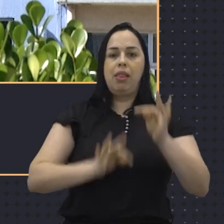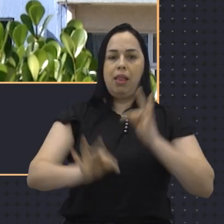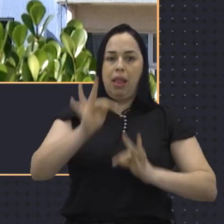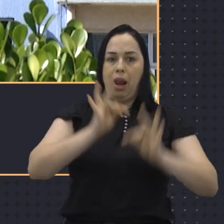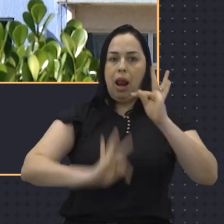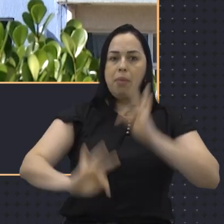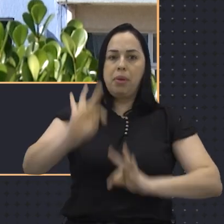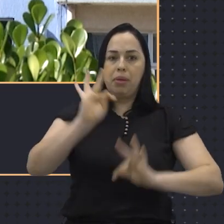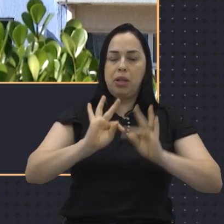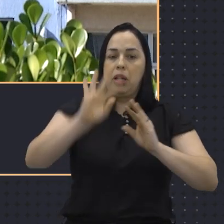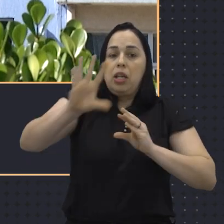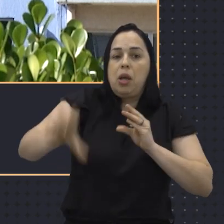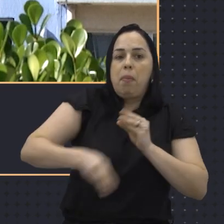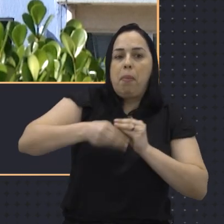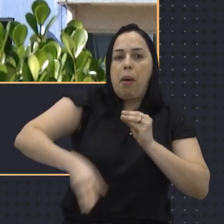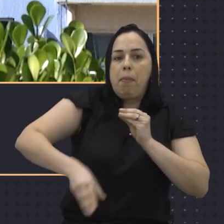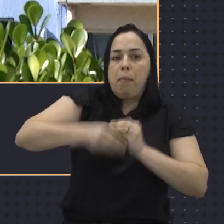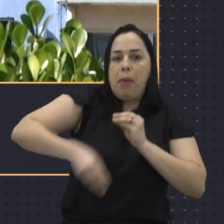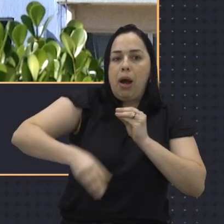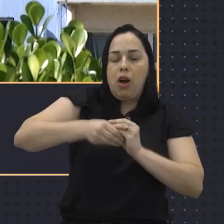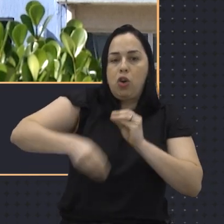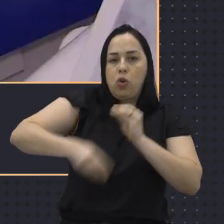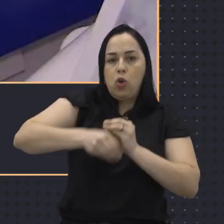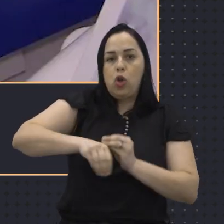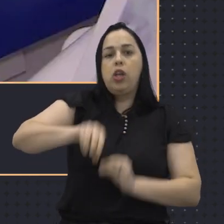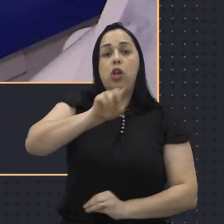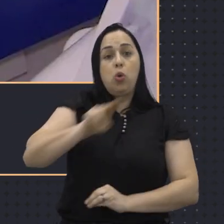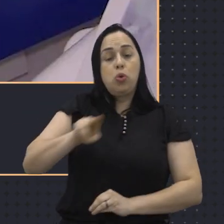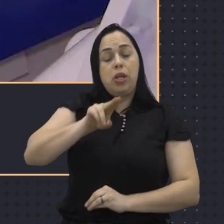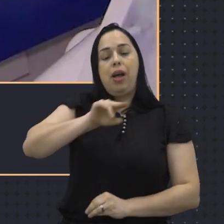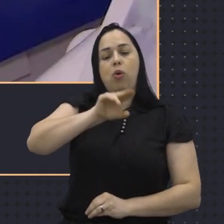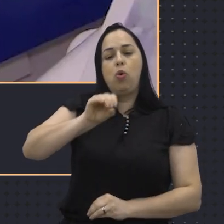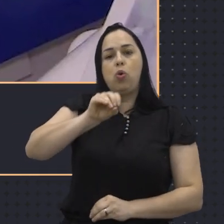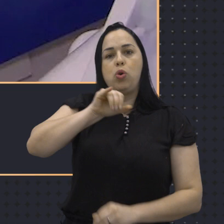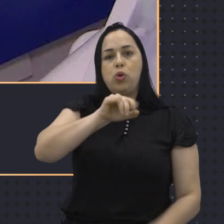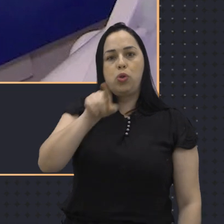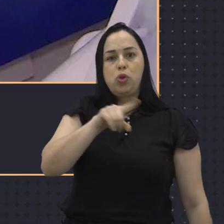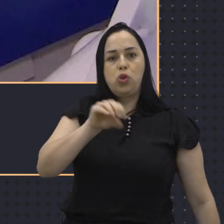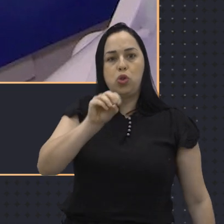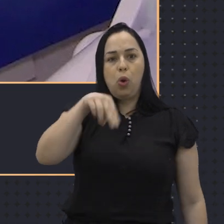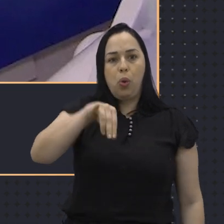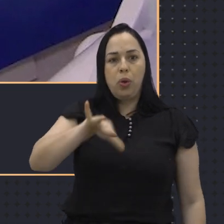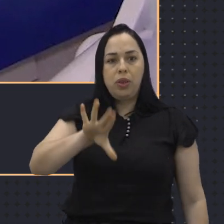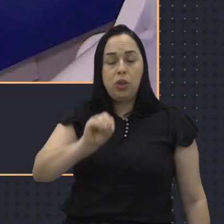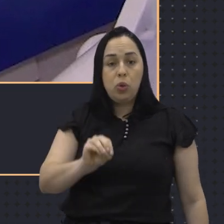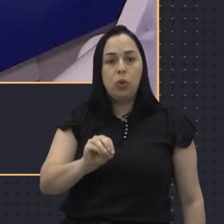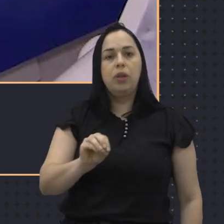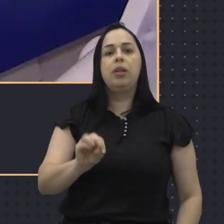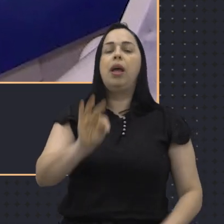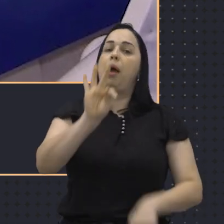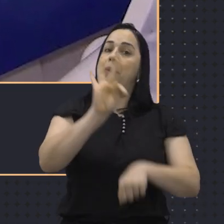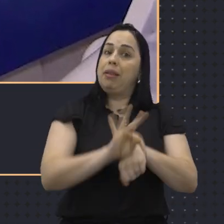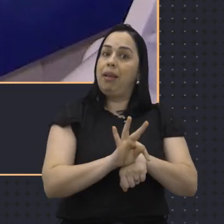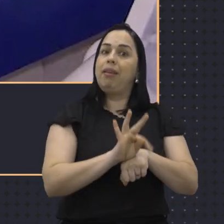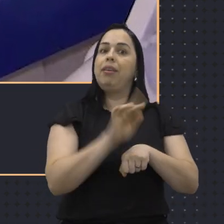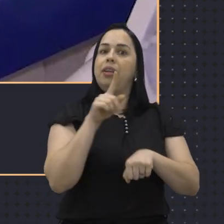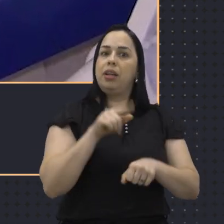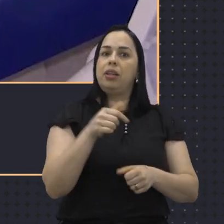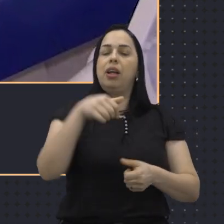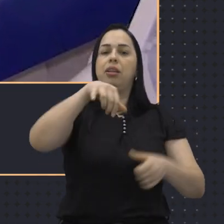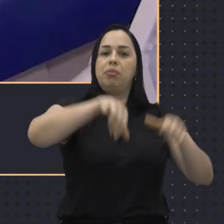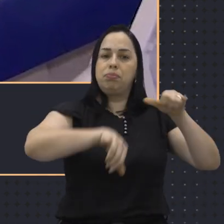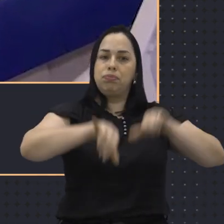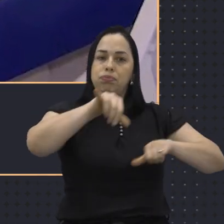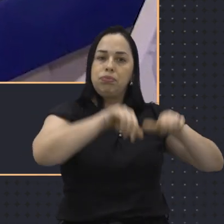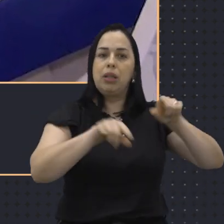tratamento complementar de pacientes atendidos pelo SUS. A ozonioterapia é uma técnica alternativa usada para oxigenar